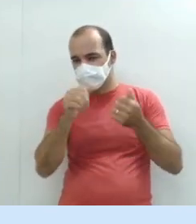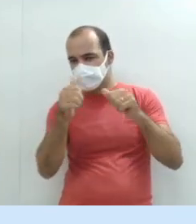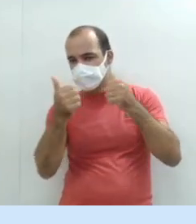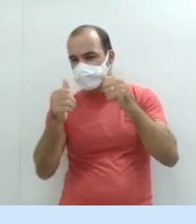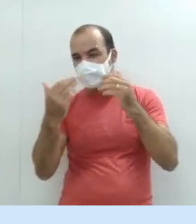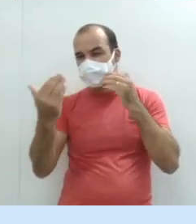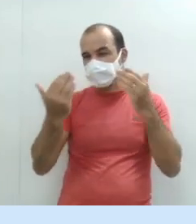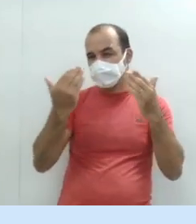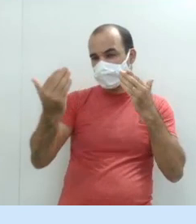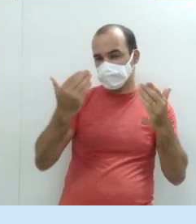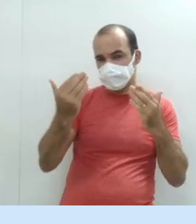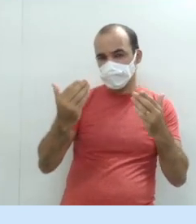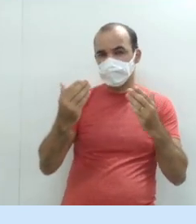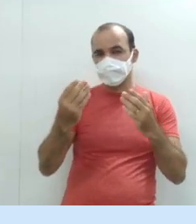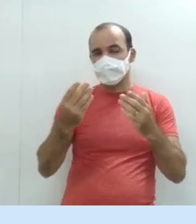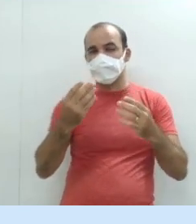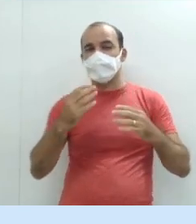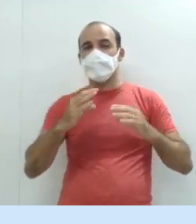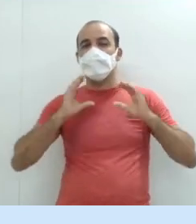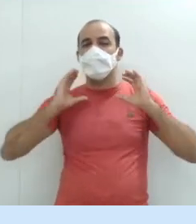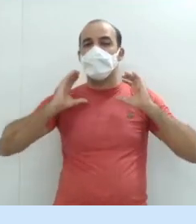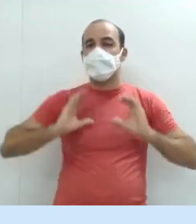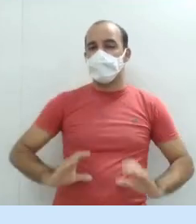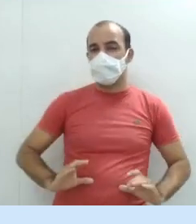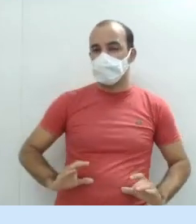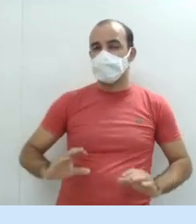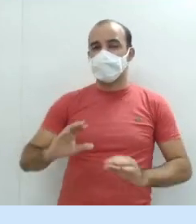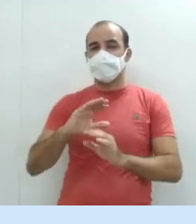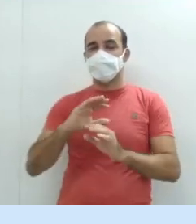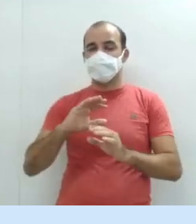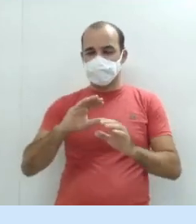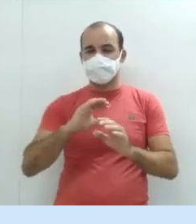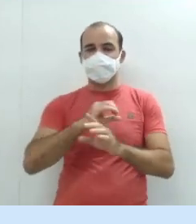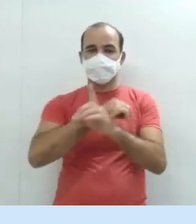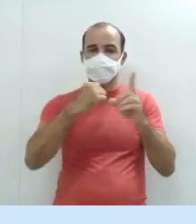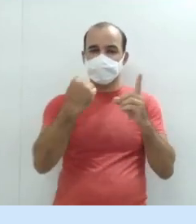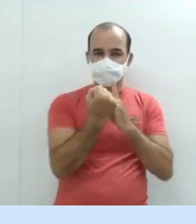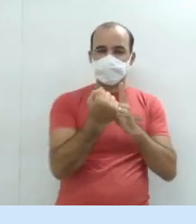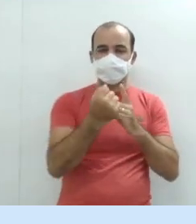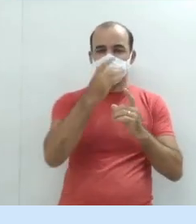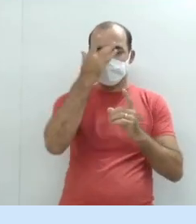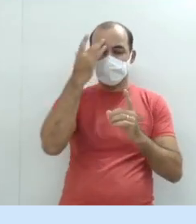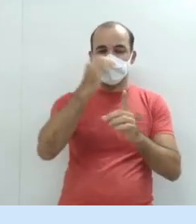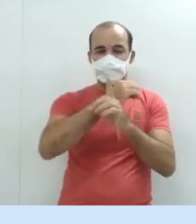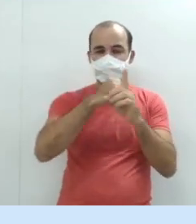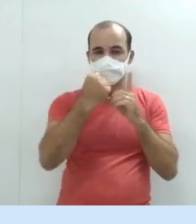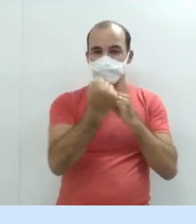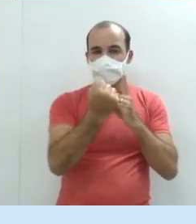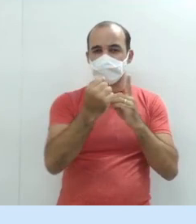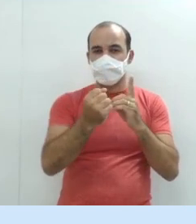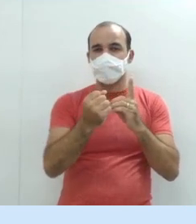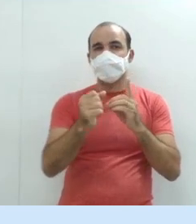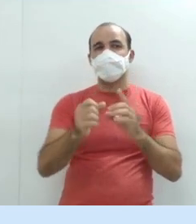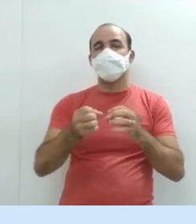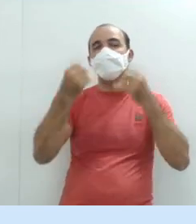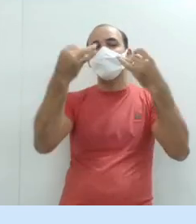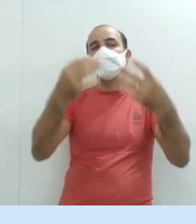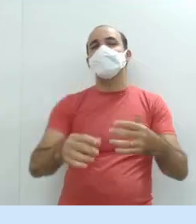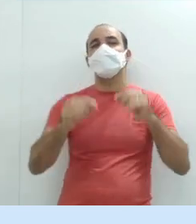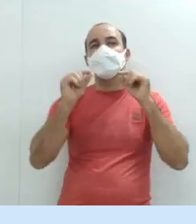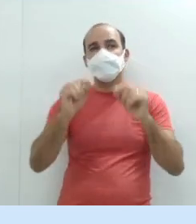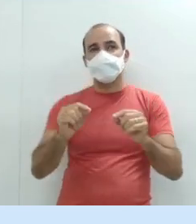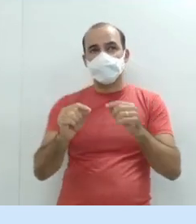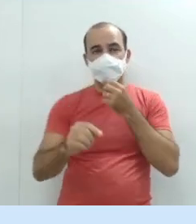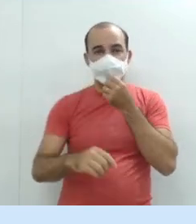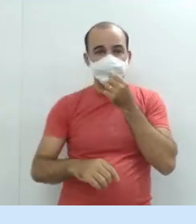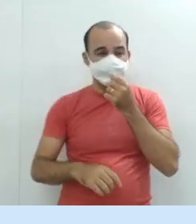analisar esse indivíduo dentro da sociedade, ele diz o seguinte, como vocês podem ver aí no slide. O retrato